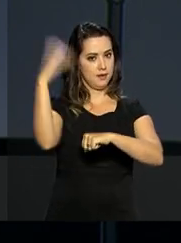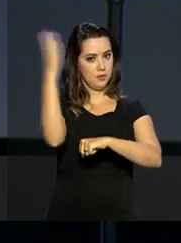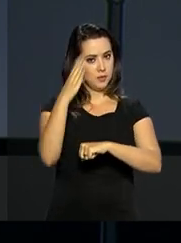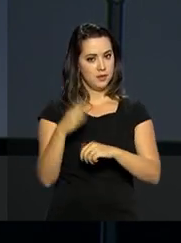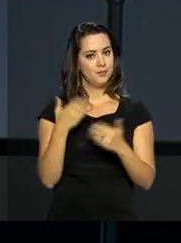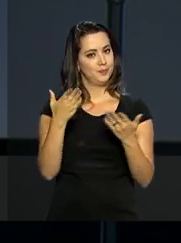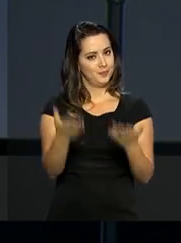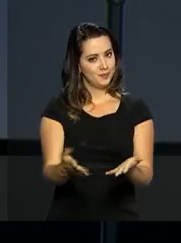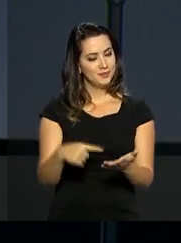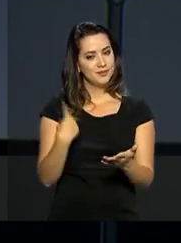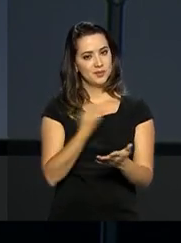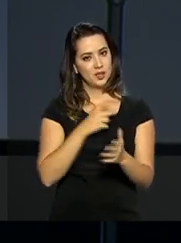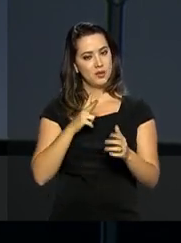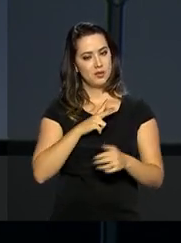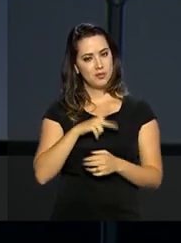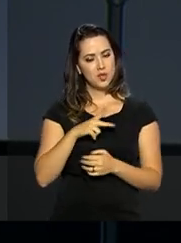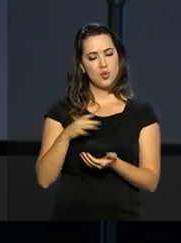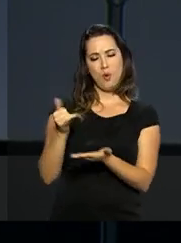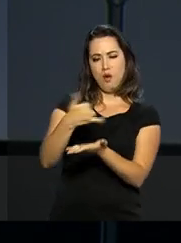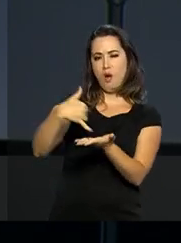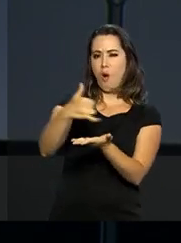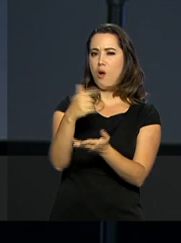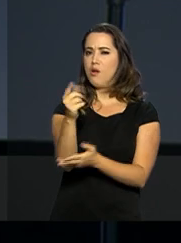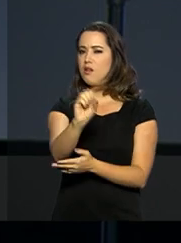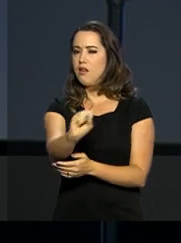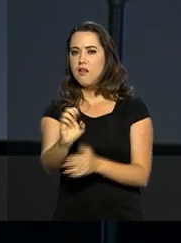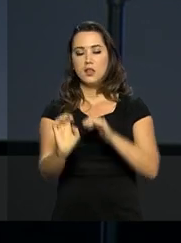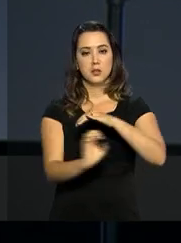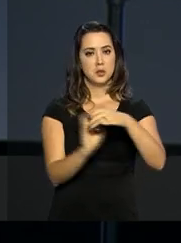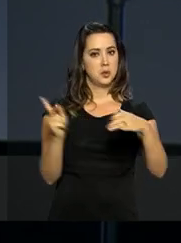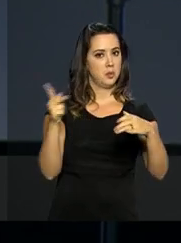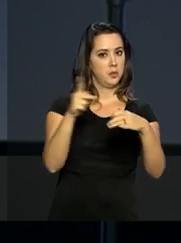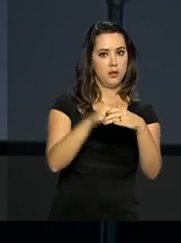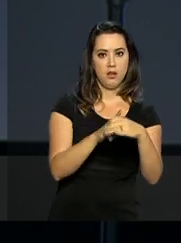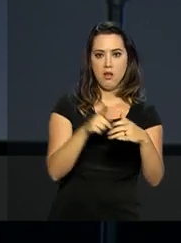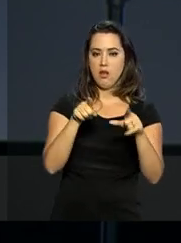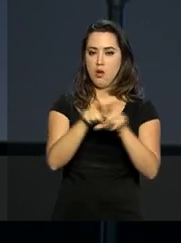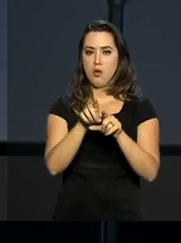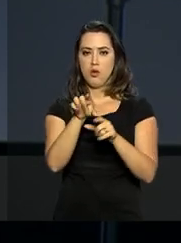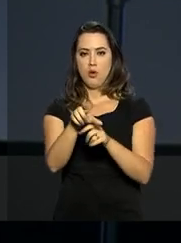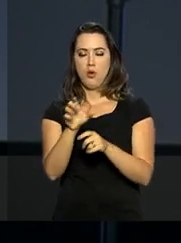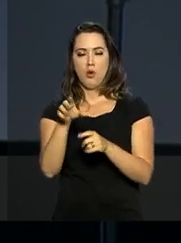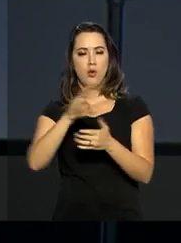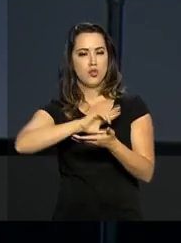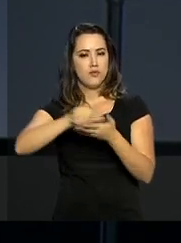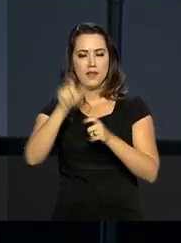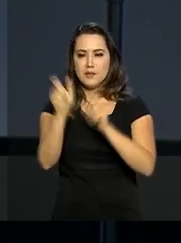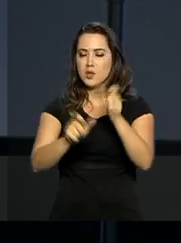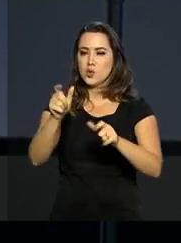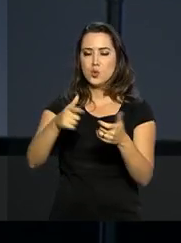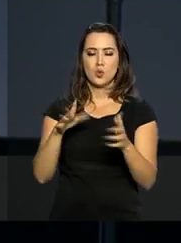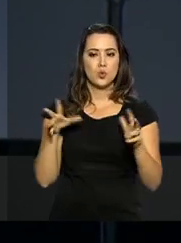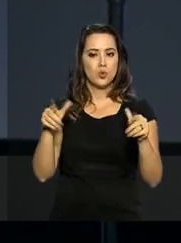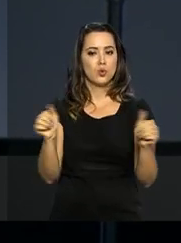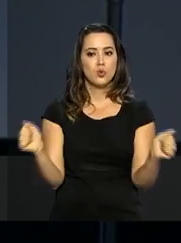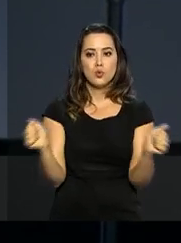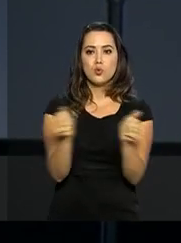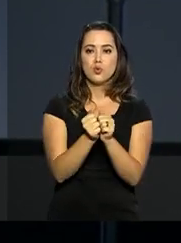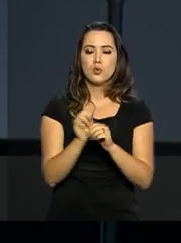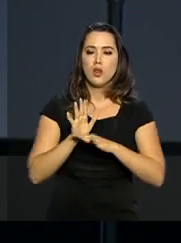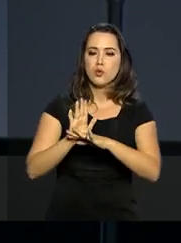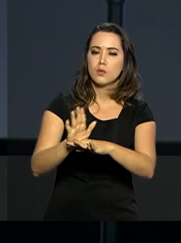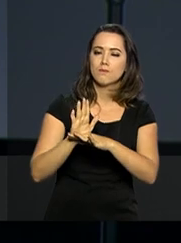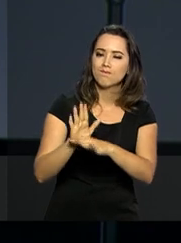neste particular, o setor de óleo e gás, a Petrobras, o Décio O'Donnell na ANP, E todos, sem exceção,